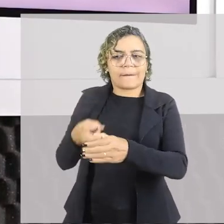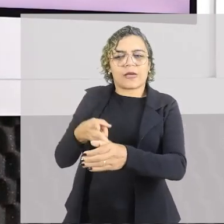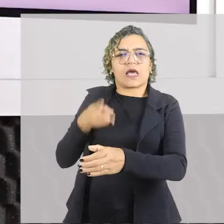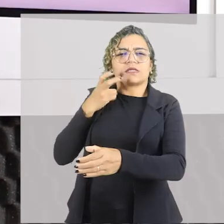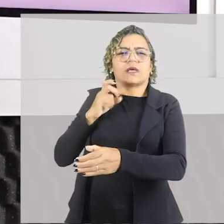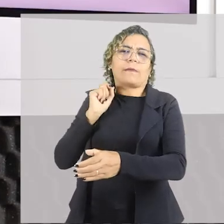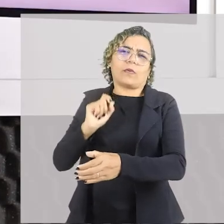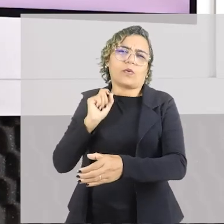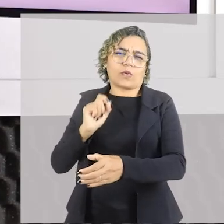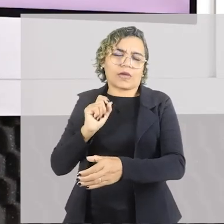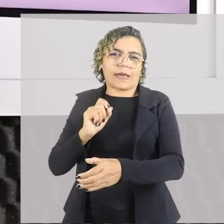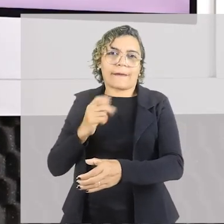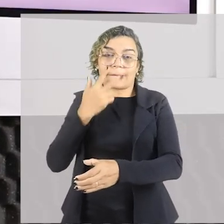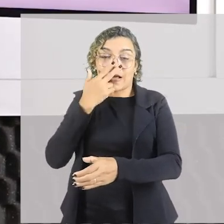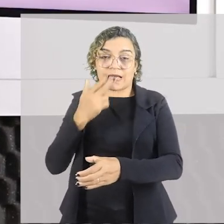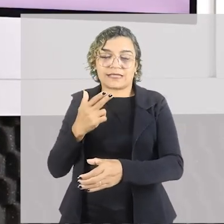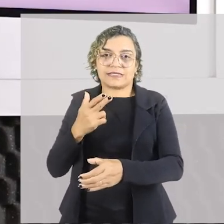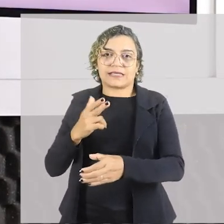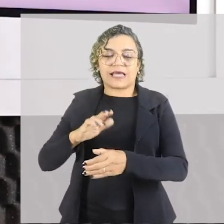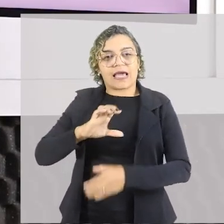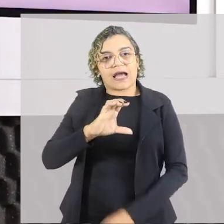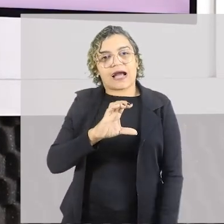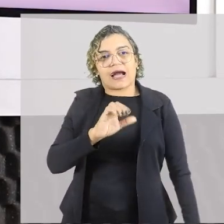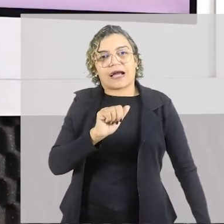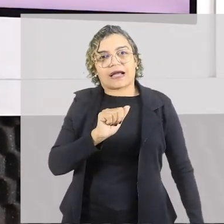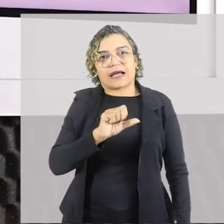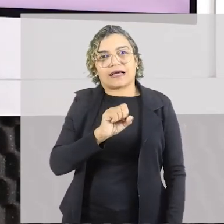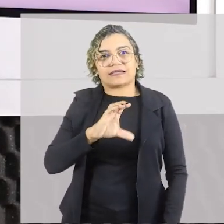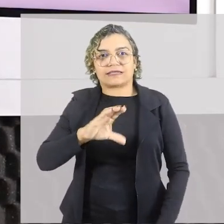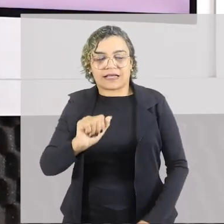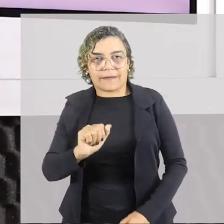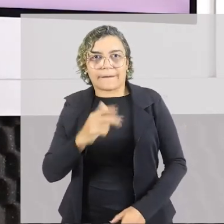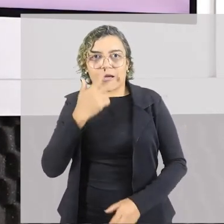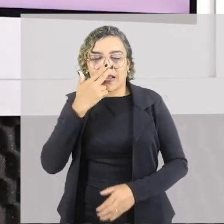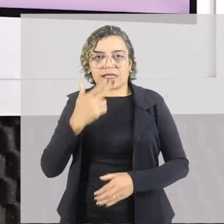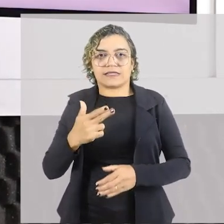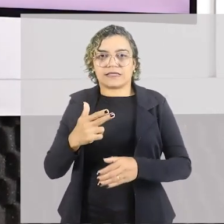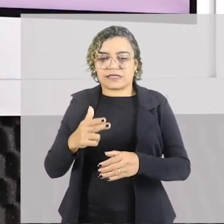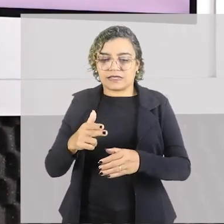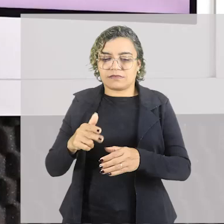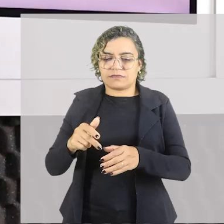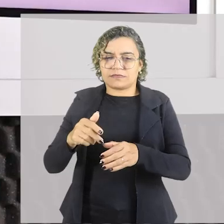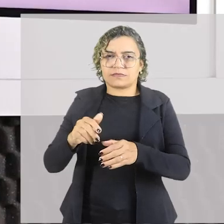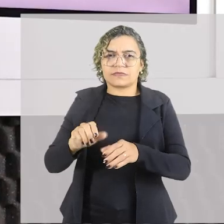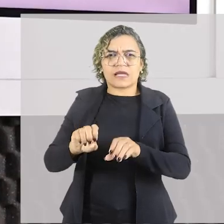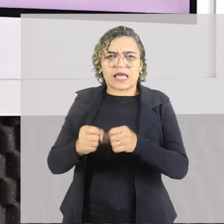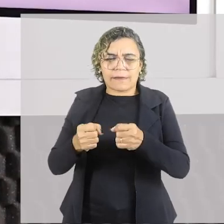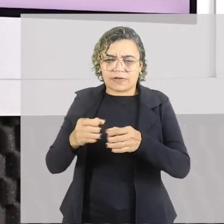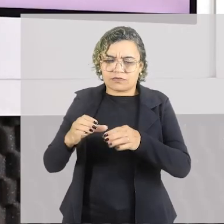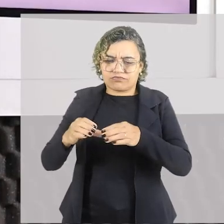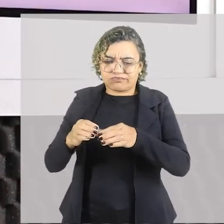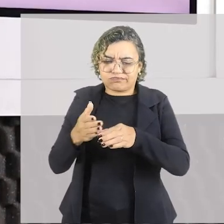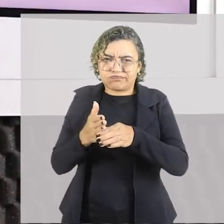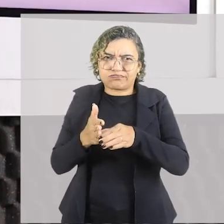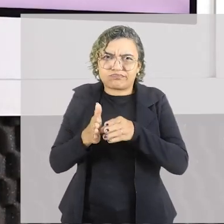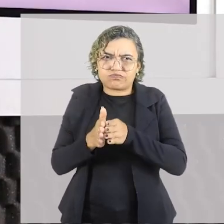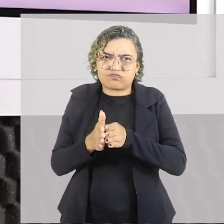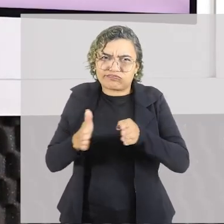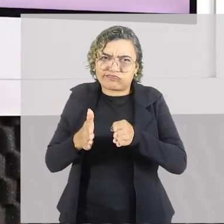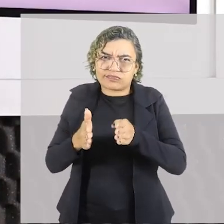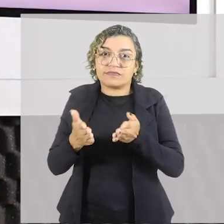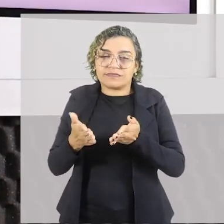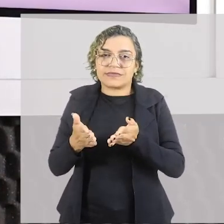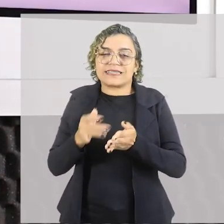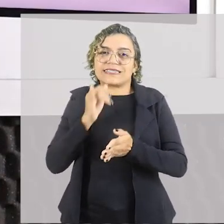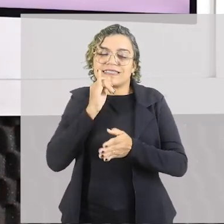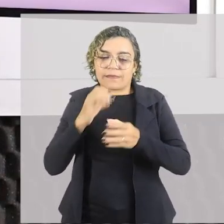é comum aquela casca rachar. O ovo ele não aquece por igual, então durante o aquecimento é comum aquilo ali rachar. Então, quando